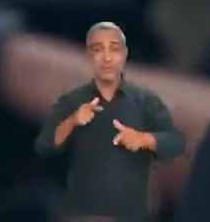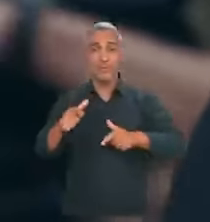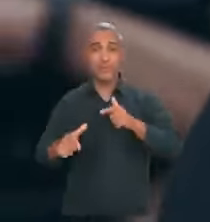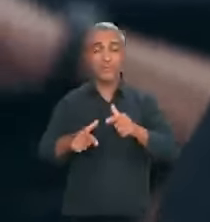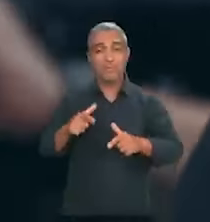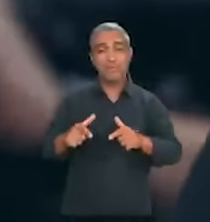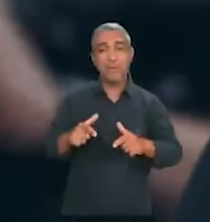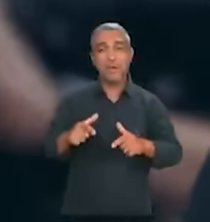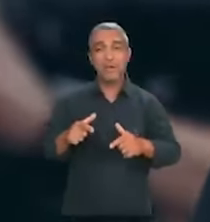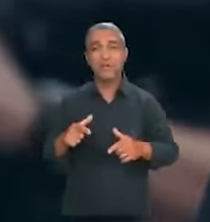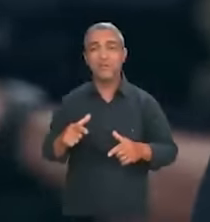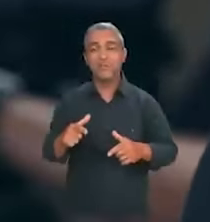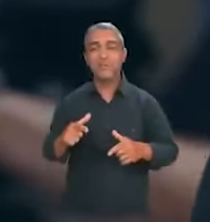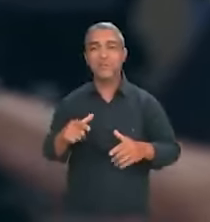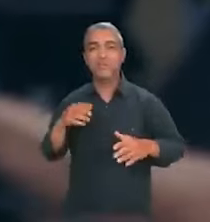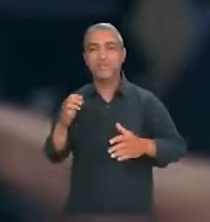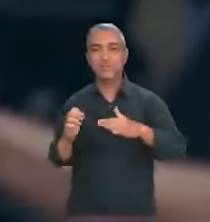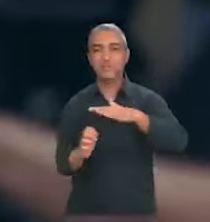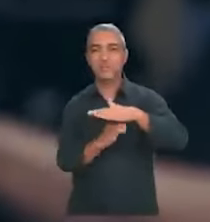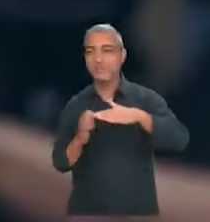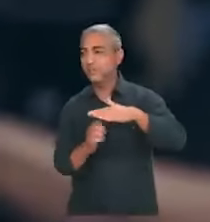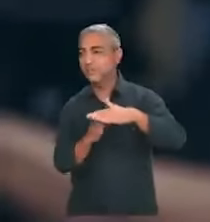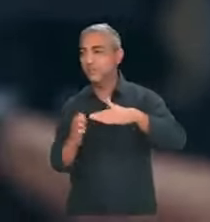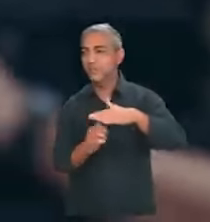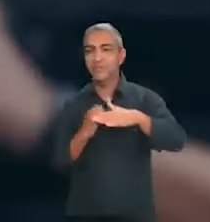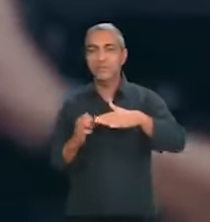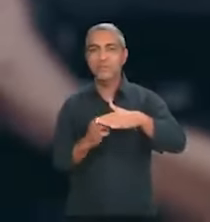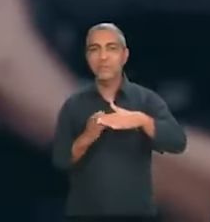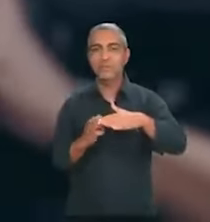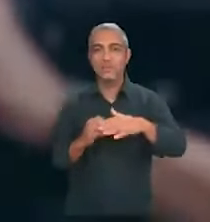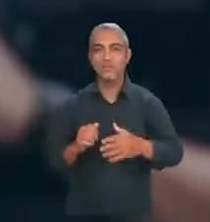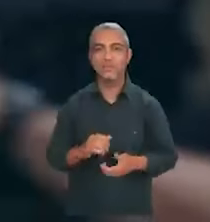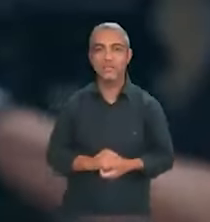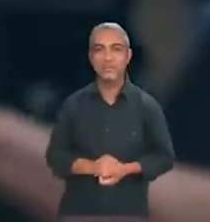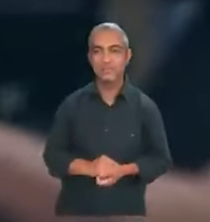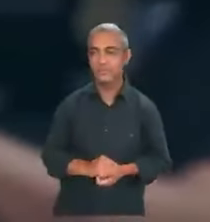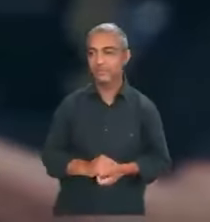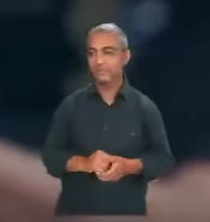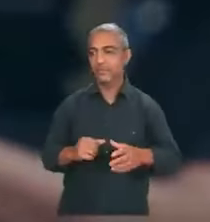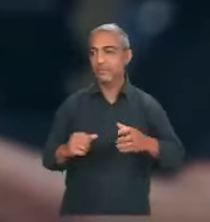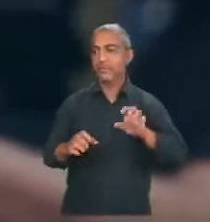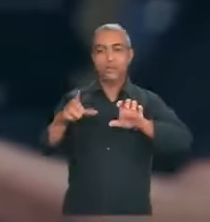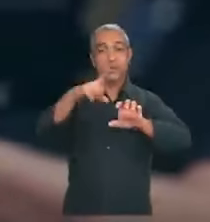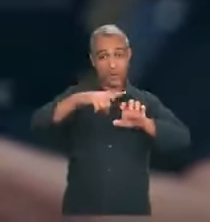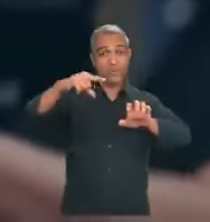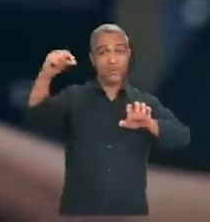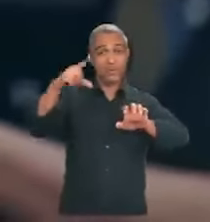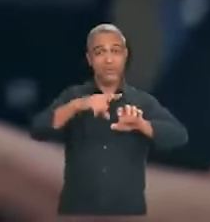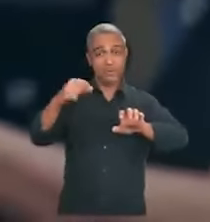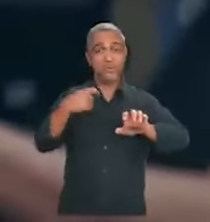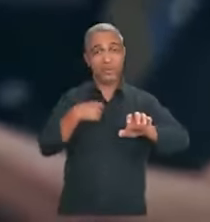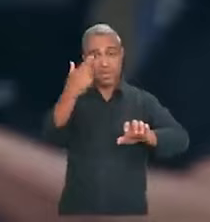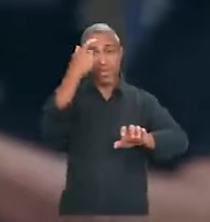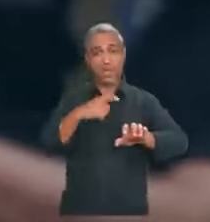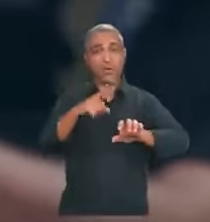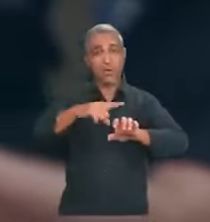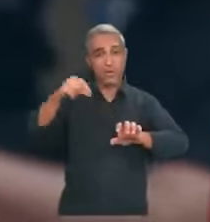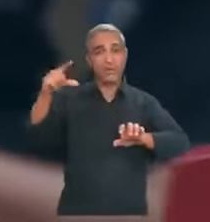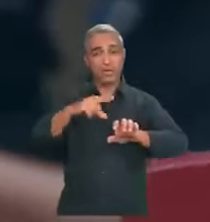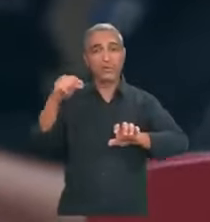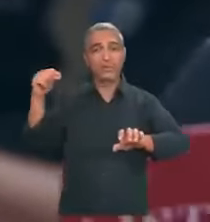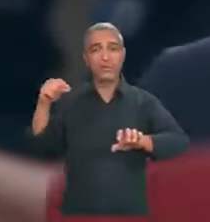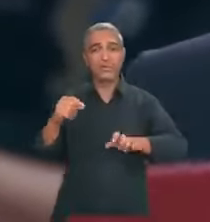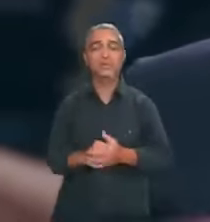as pessoas pensam, pastor André, que você deixou de fazer missão, né? Fala, mas você parou de fazer missões? Agora você abriu uma empresa? Né?